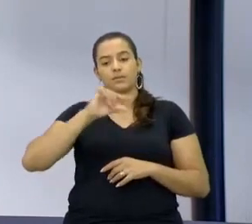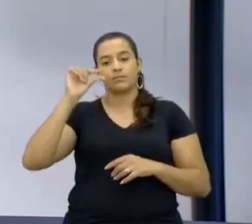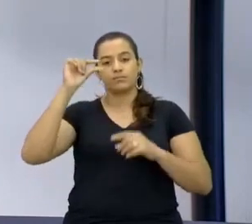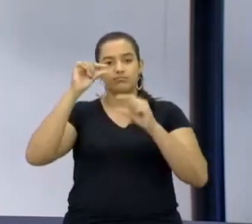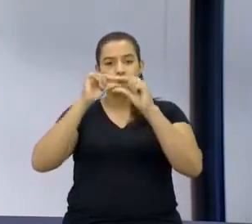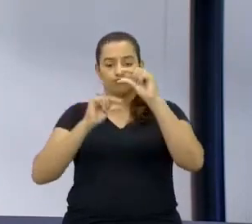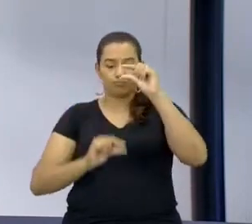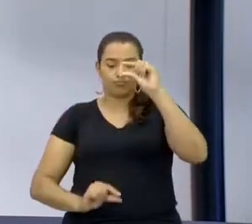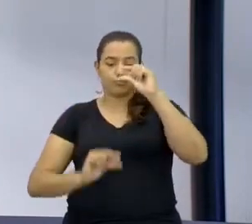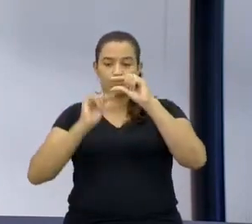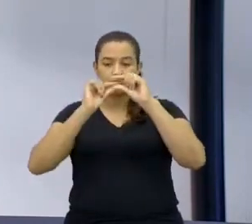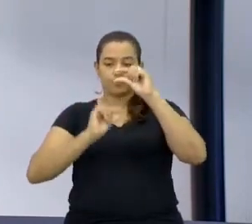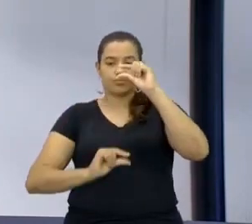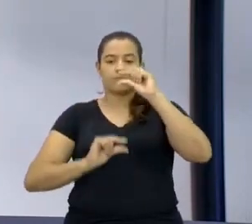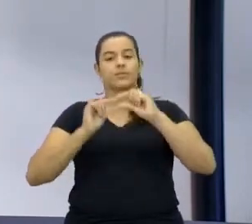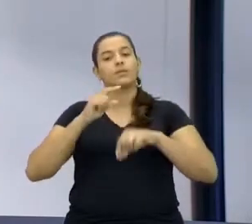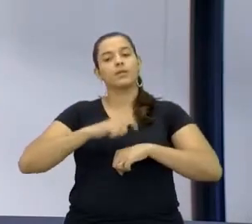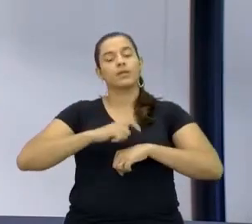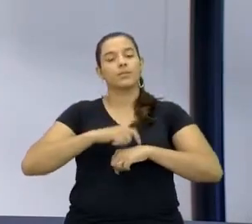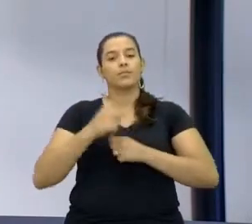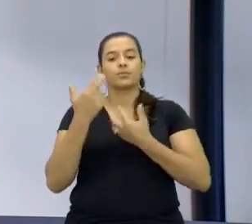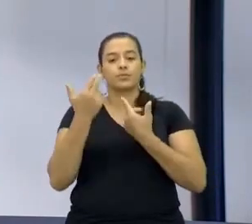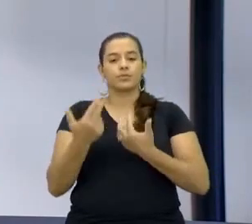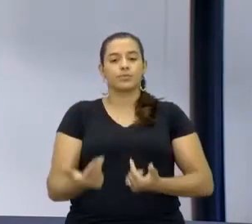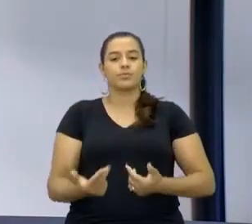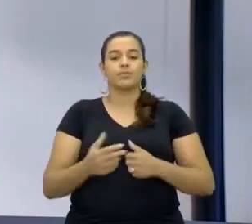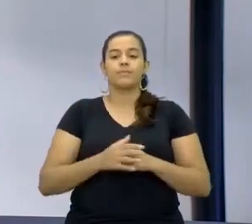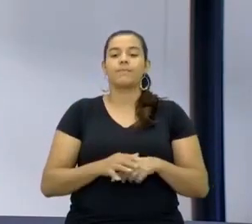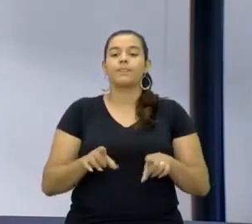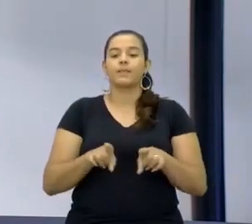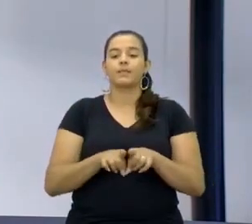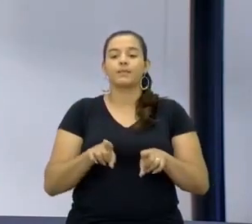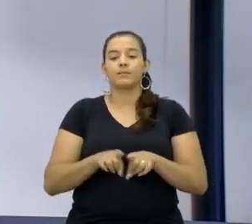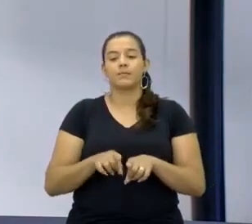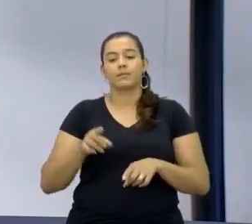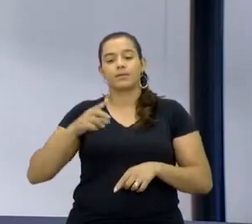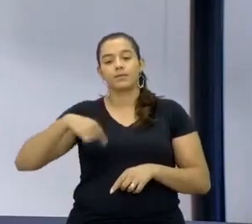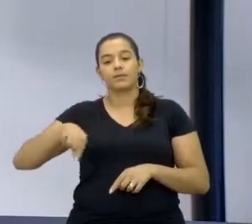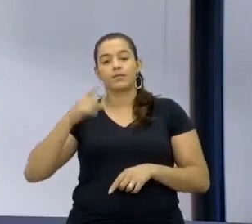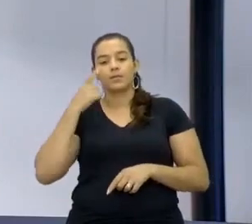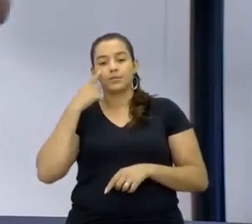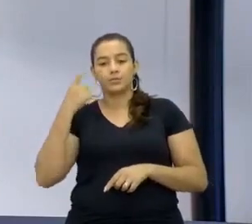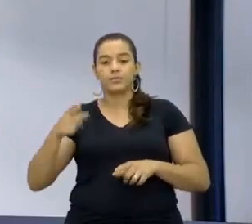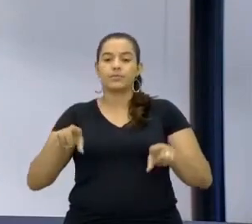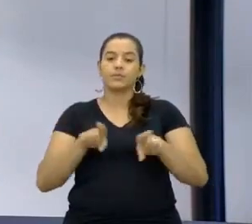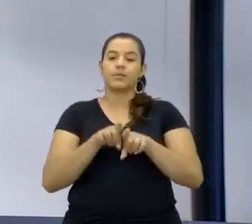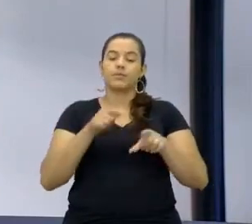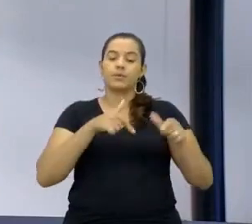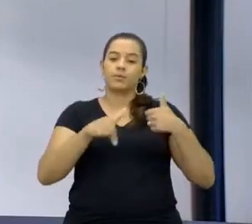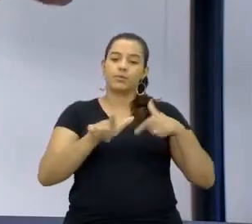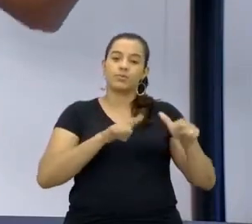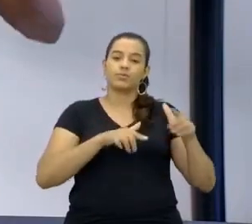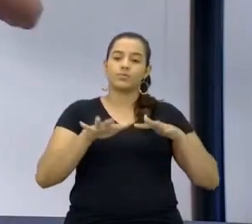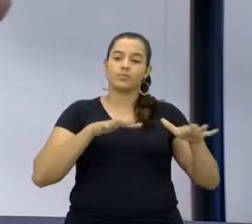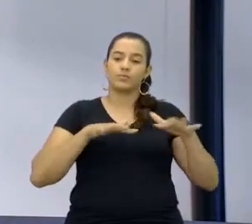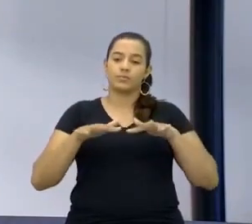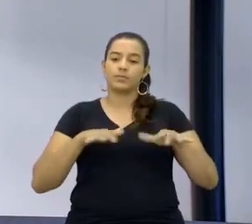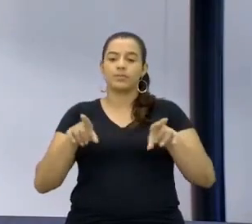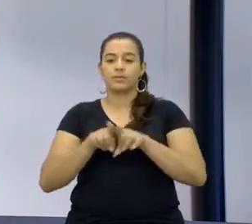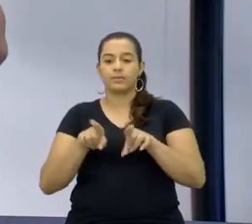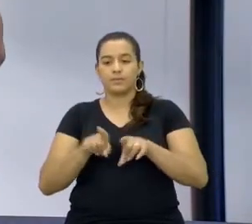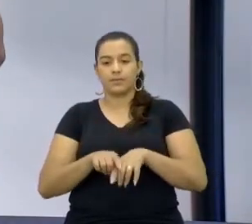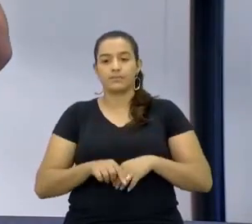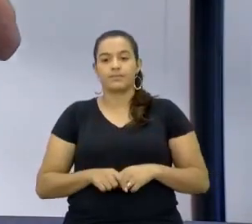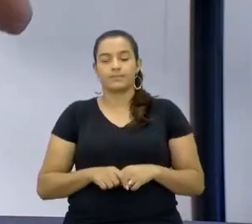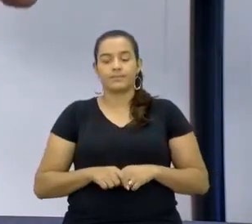de distâncias iguais e tempos iguais, assim como no lucro que a gente viu lá, assim como o movimento do Eisenbolt, que também era